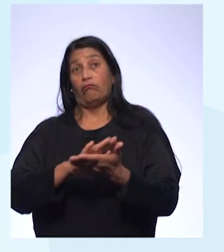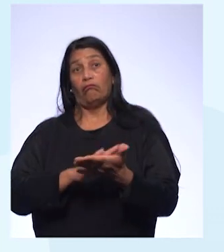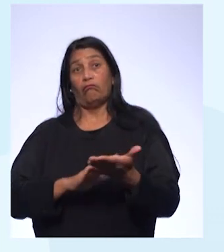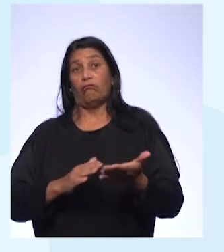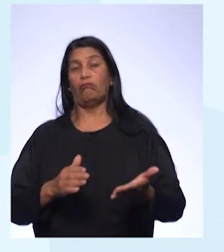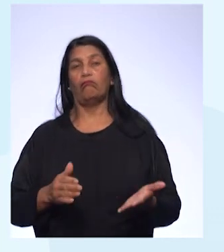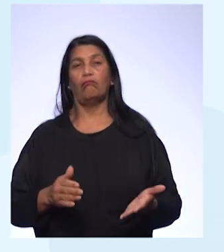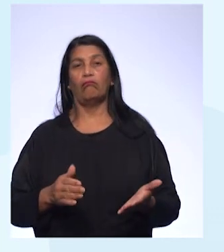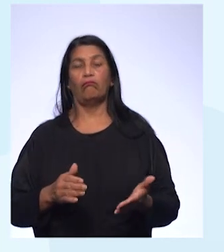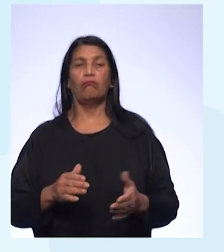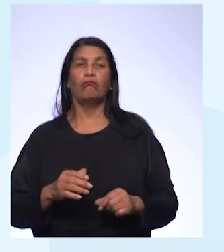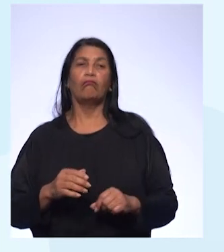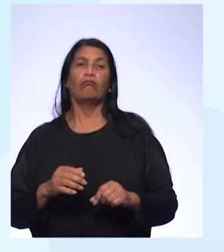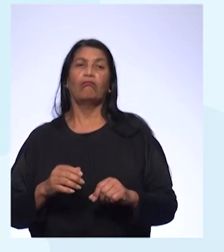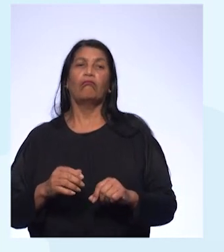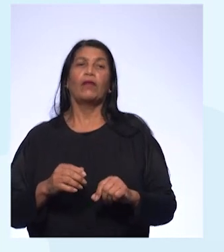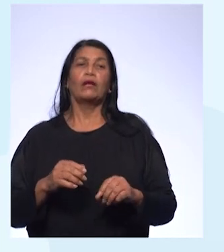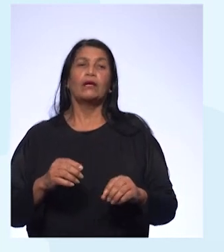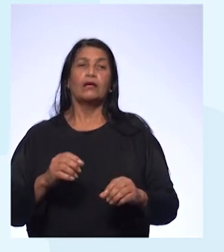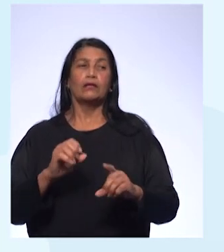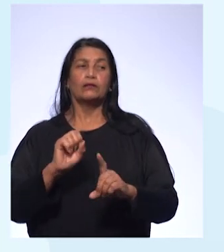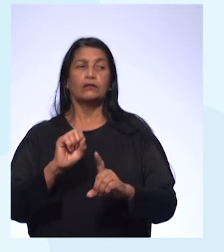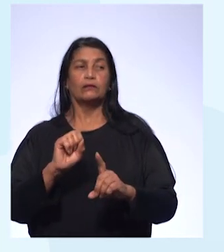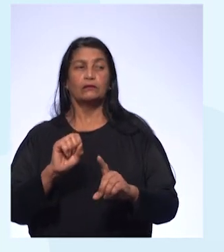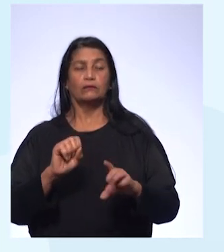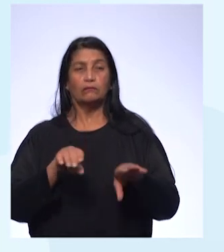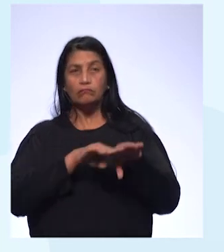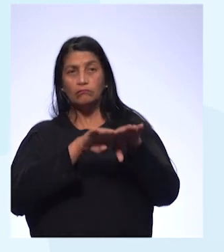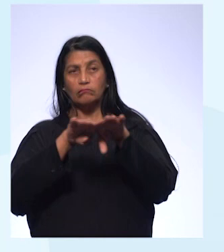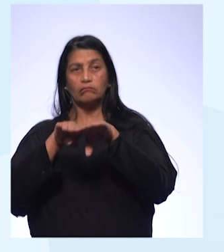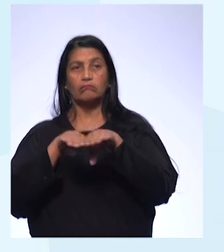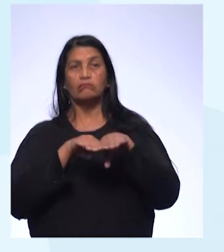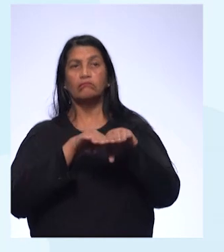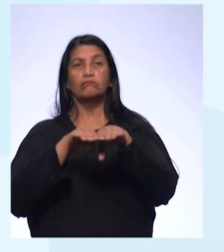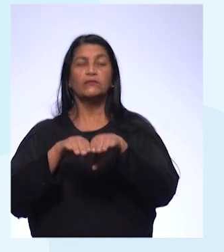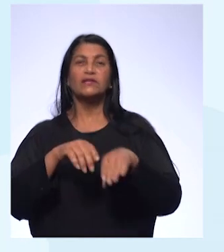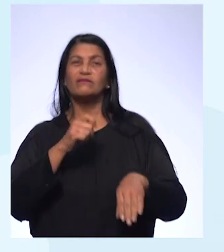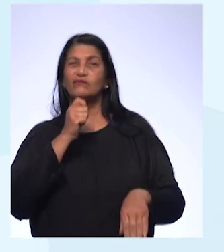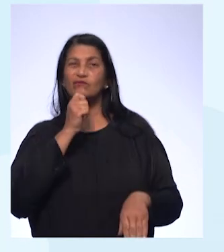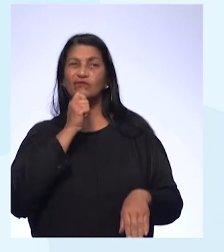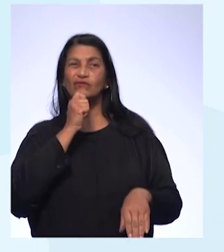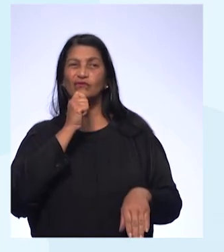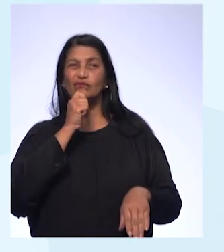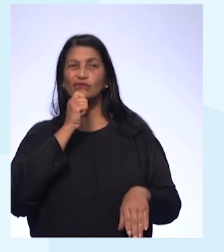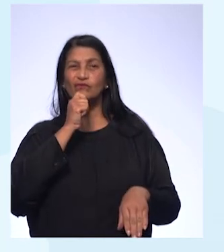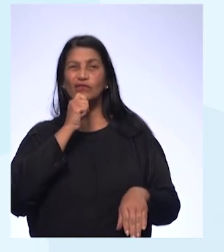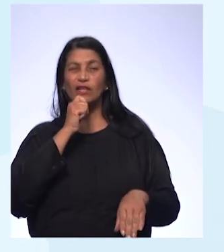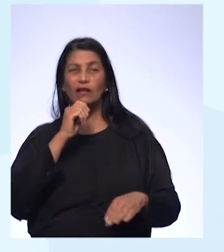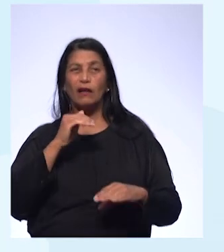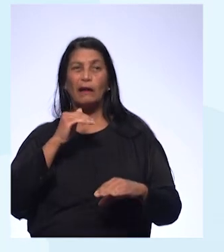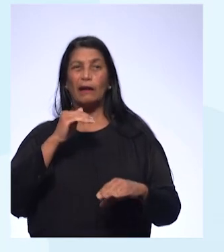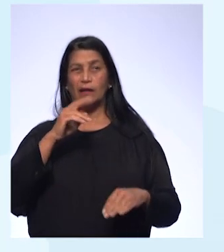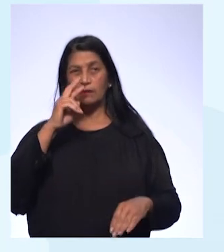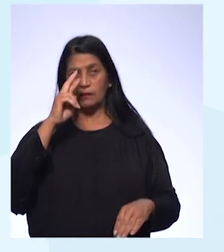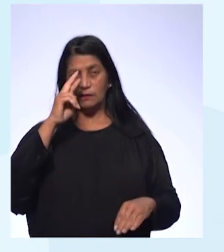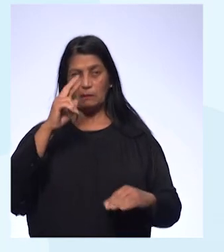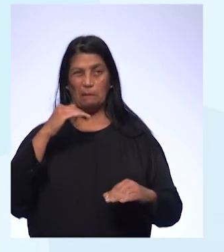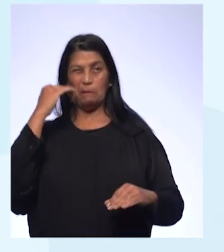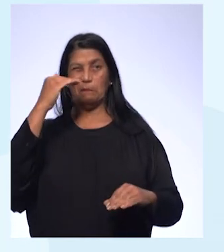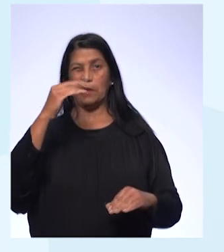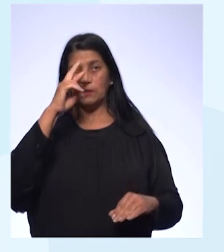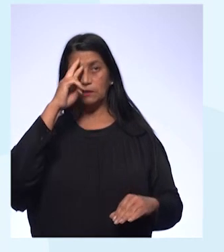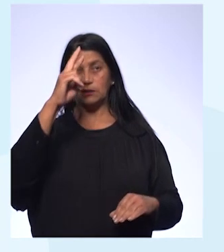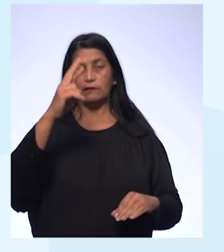da horizontalidade da sociedade, né? Não ter um órgão central que exerce controle sobre